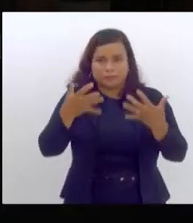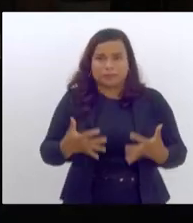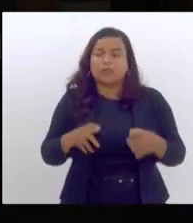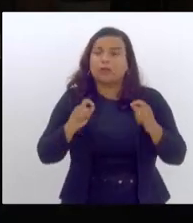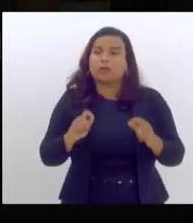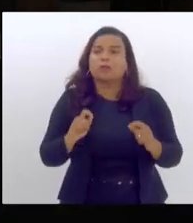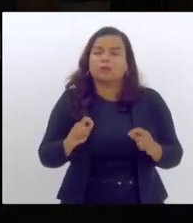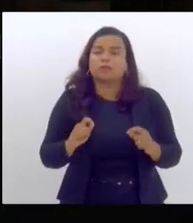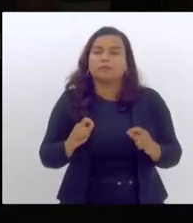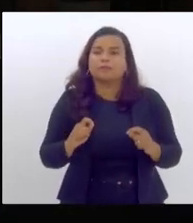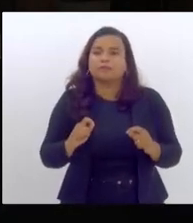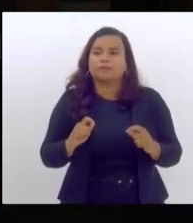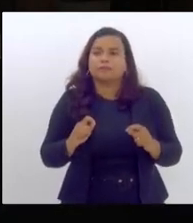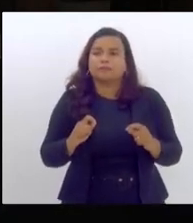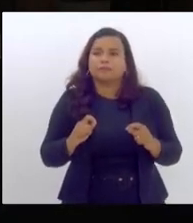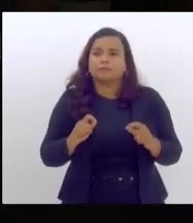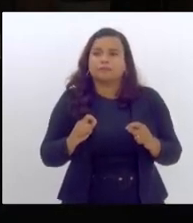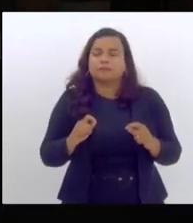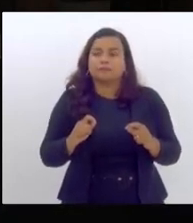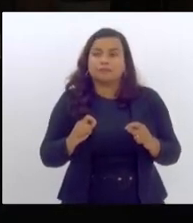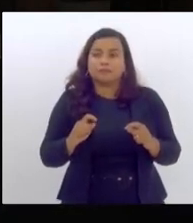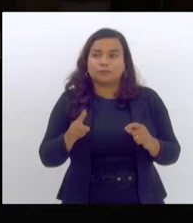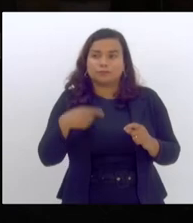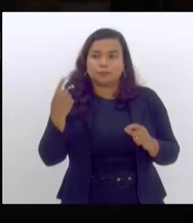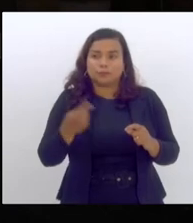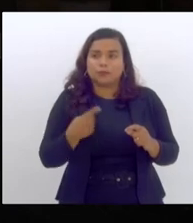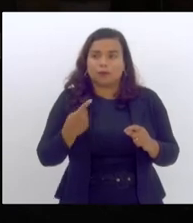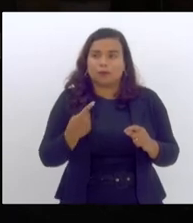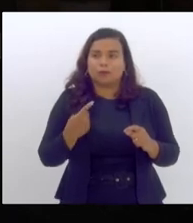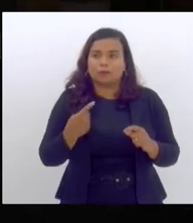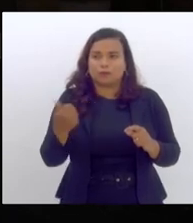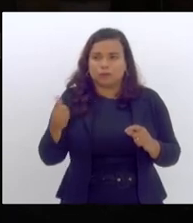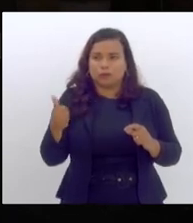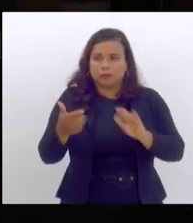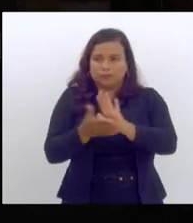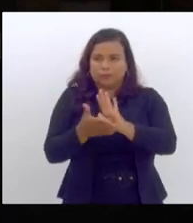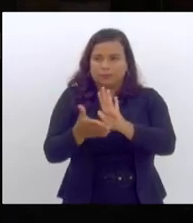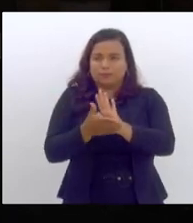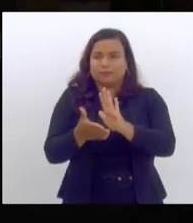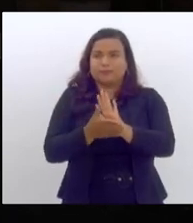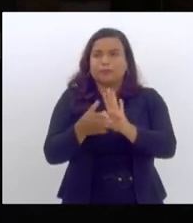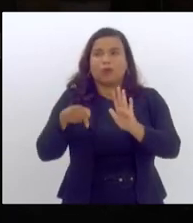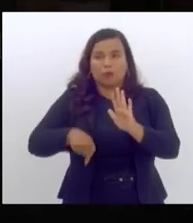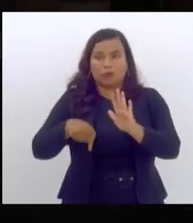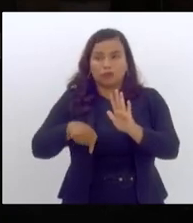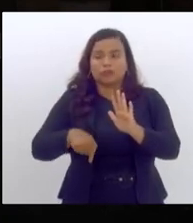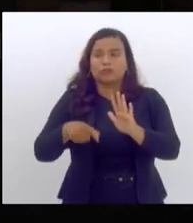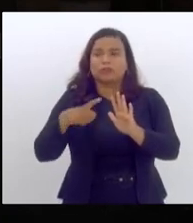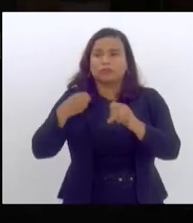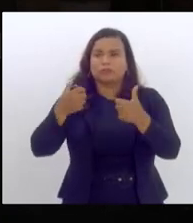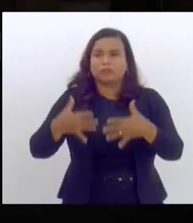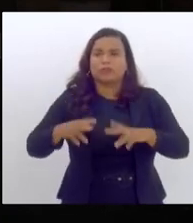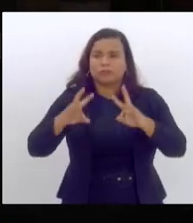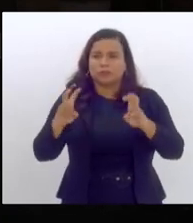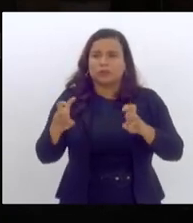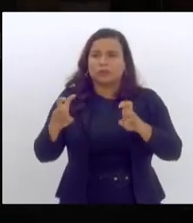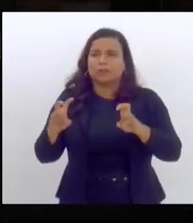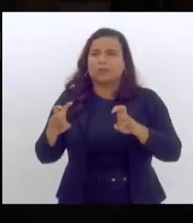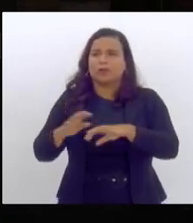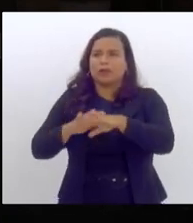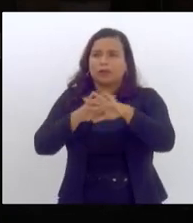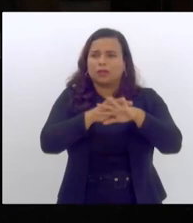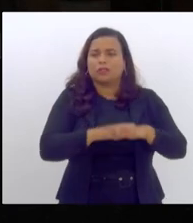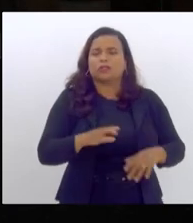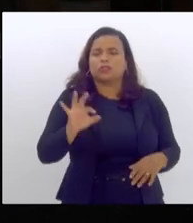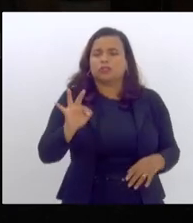que a nossa 11ª proposição de hoje foi falando sobre a rede FAETEC,